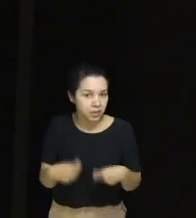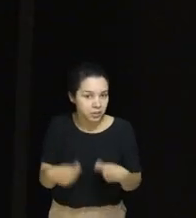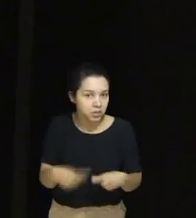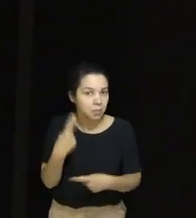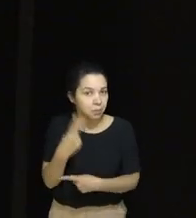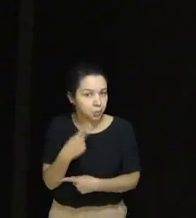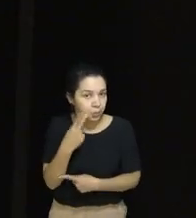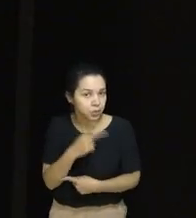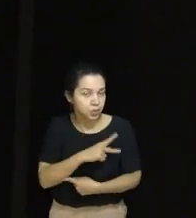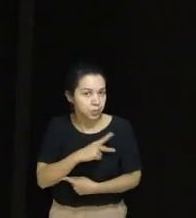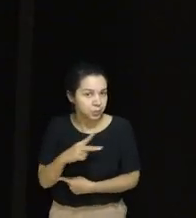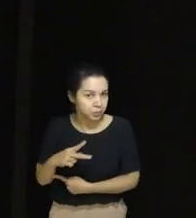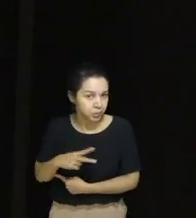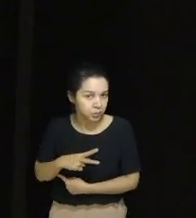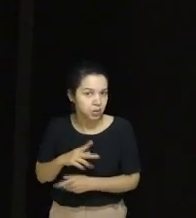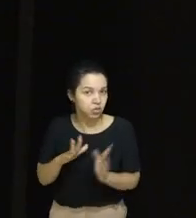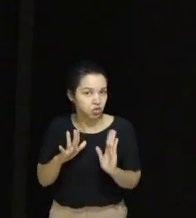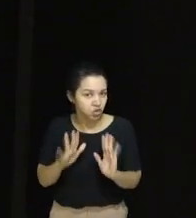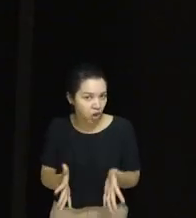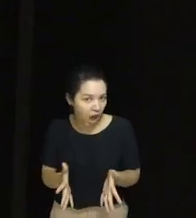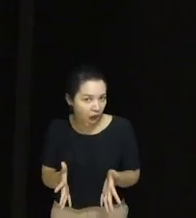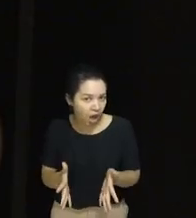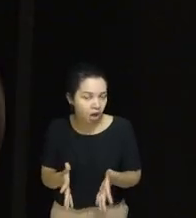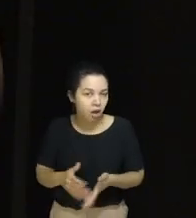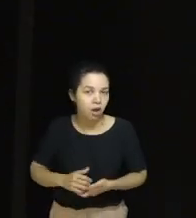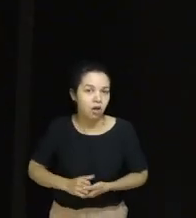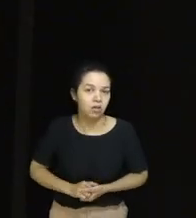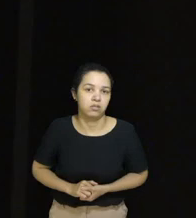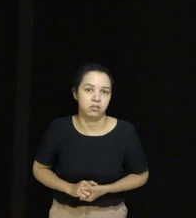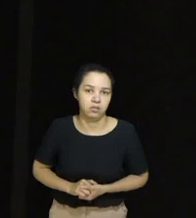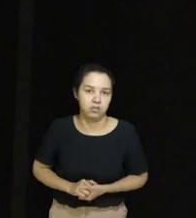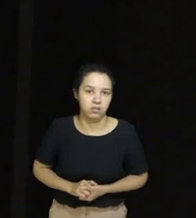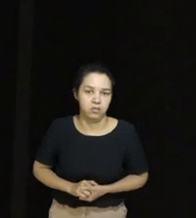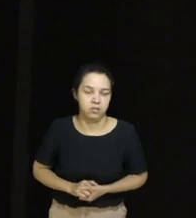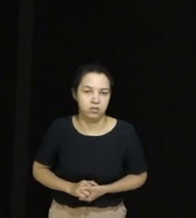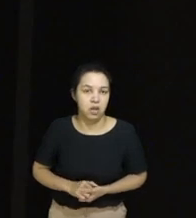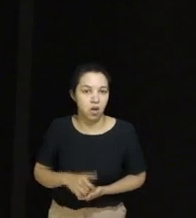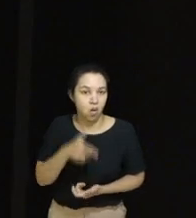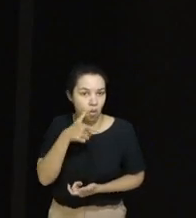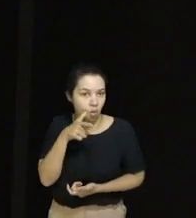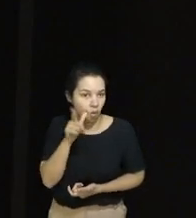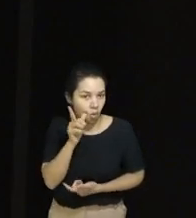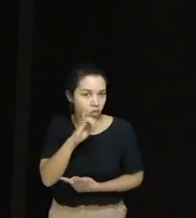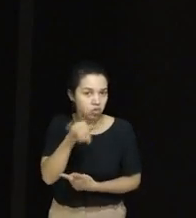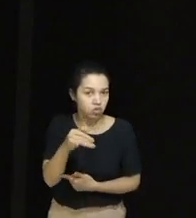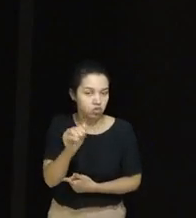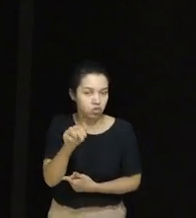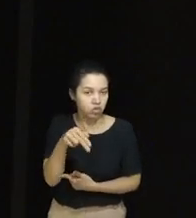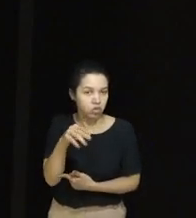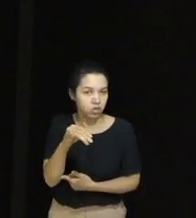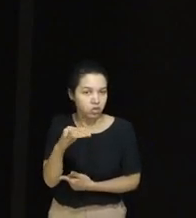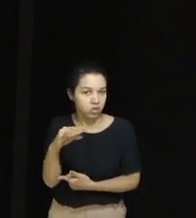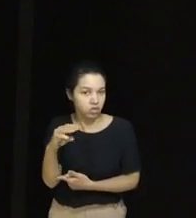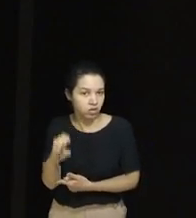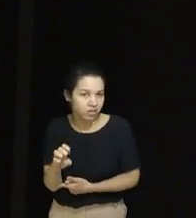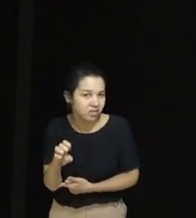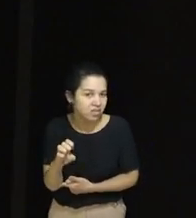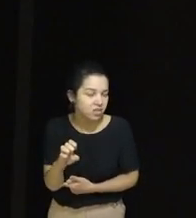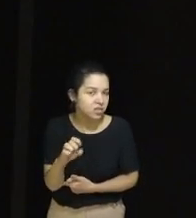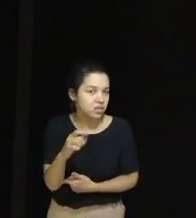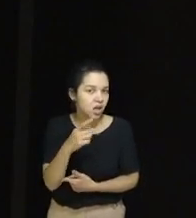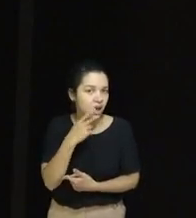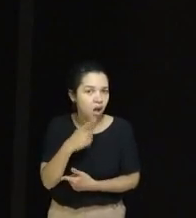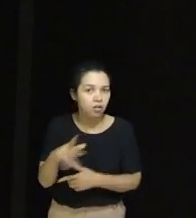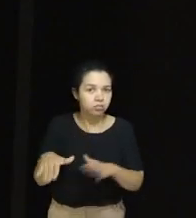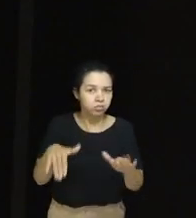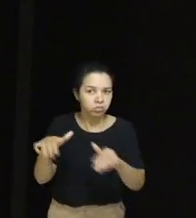políticas públicas já. Então, ontem a Janice fez uma provocação bem legal,